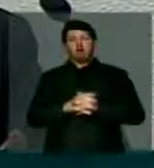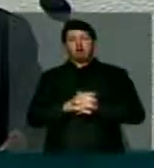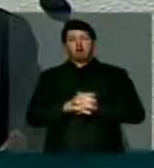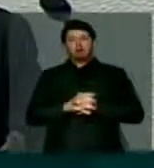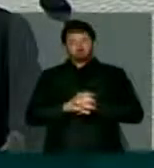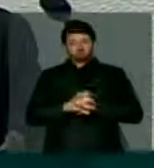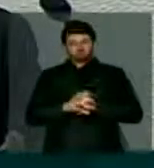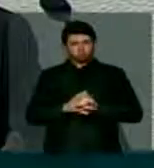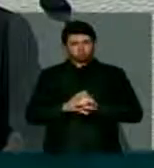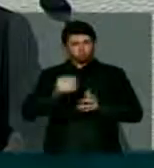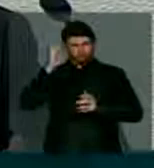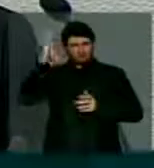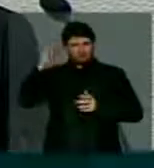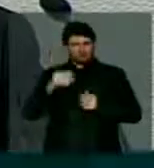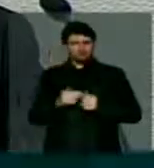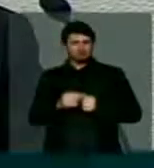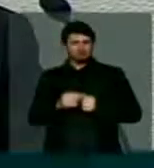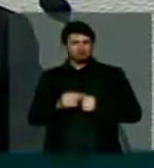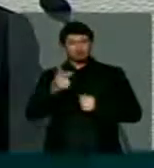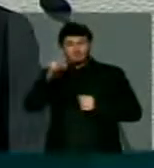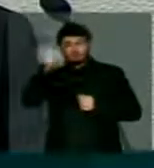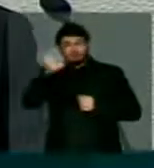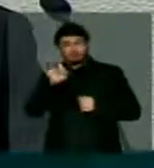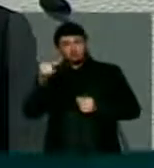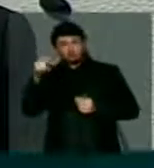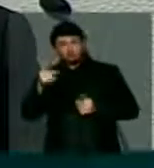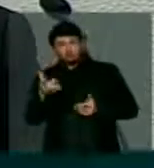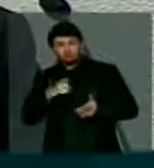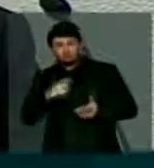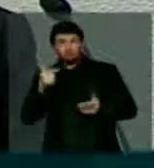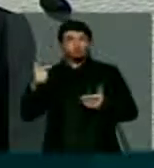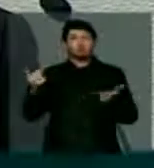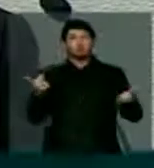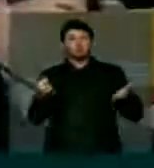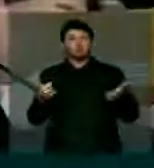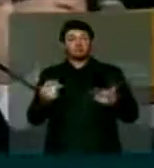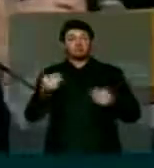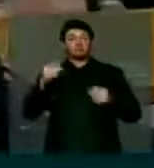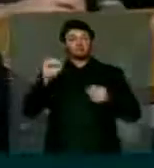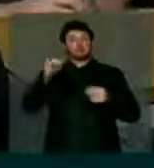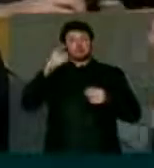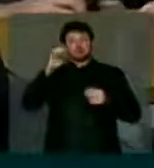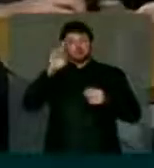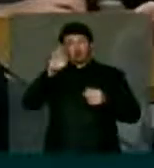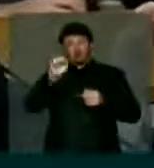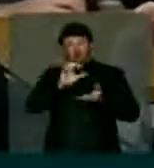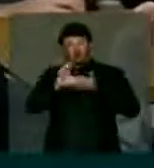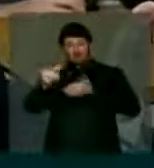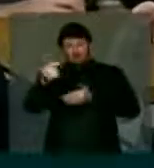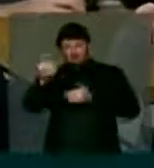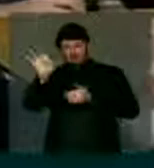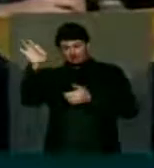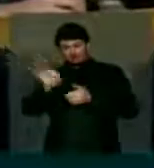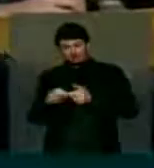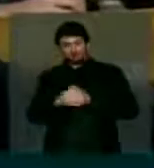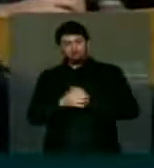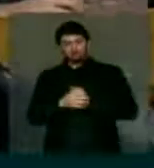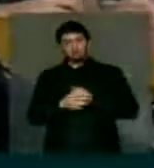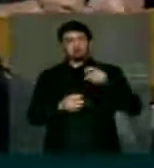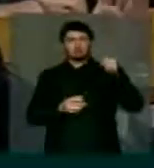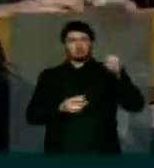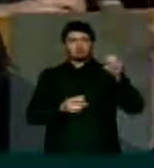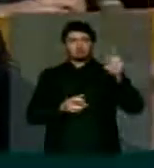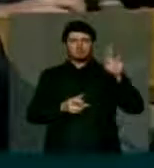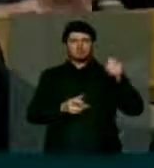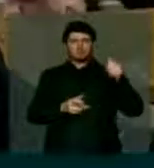Não havia essa previsão. Havia previsão de 25%, não havia? Ou seja, se a Petrobras investisse 75%, a Astra,